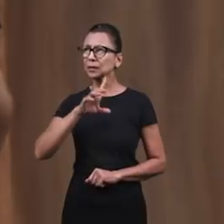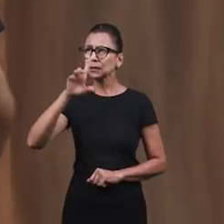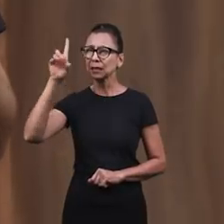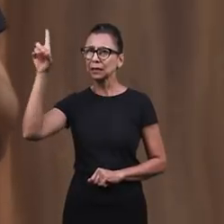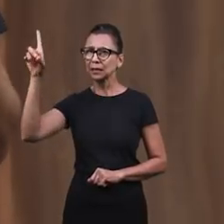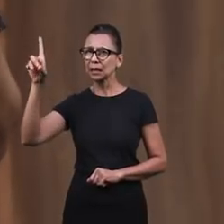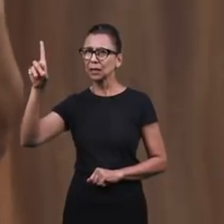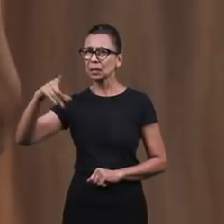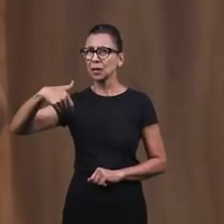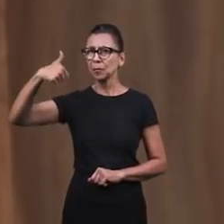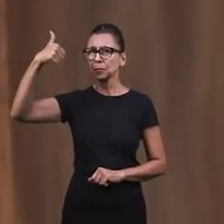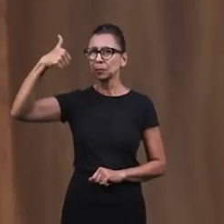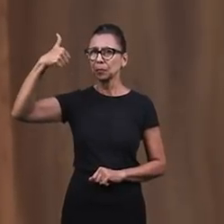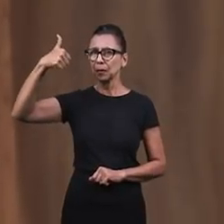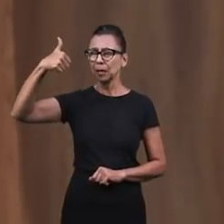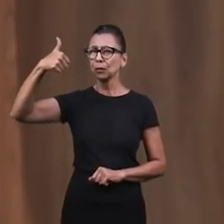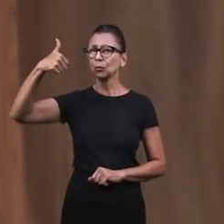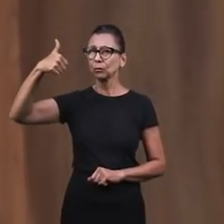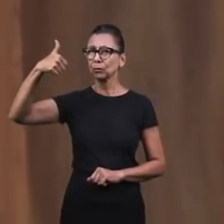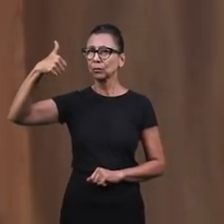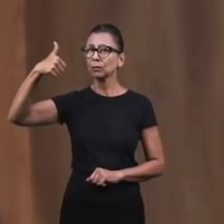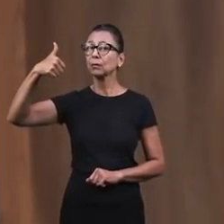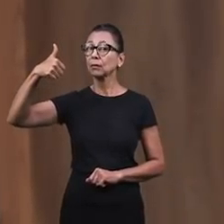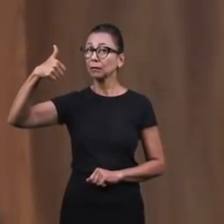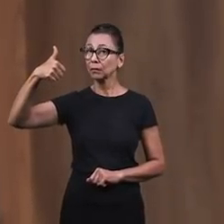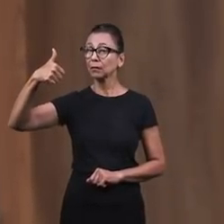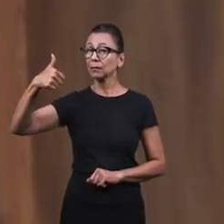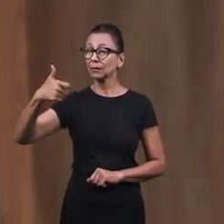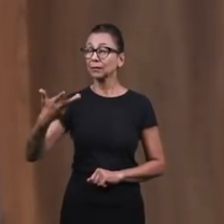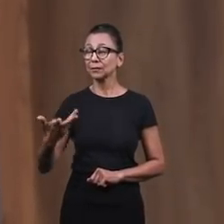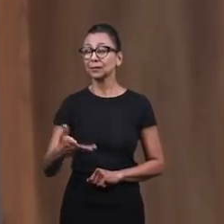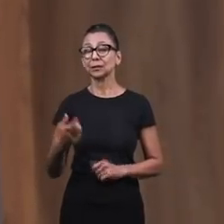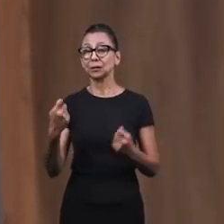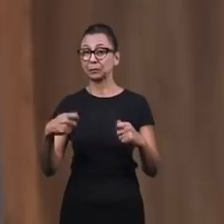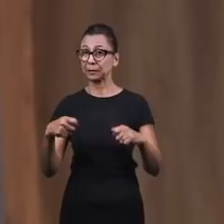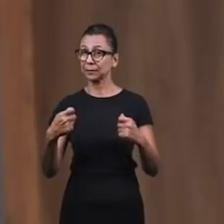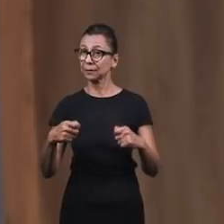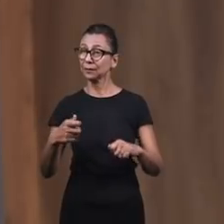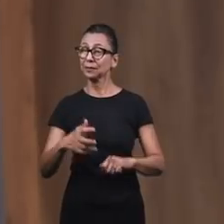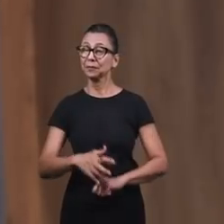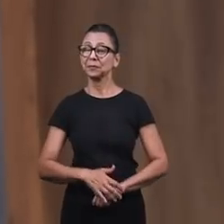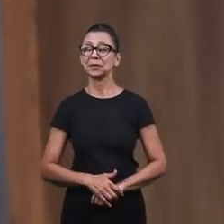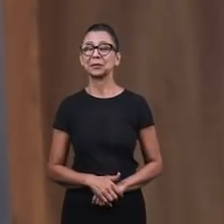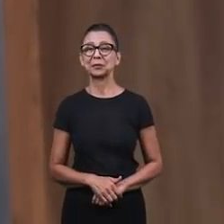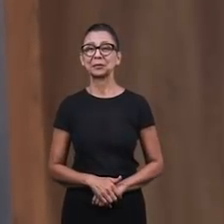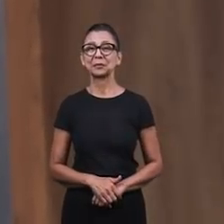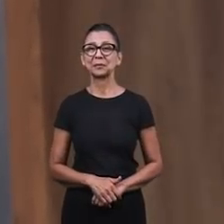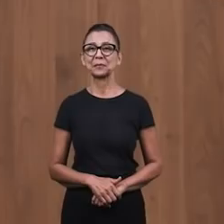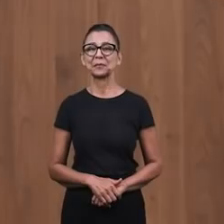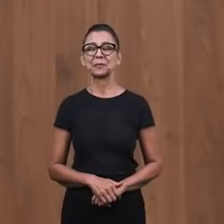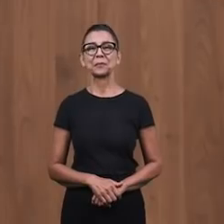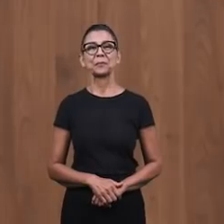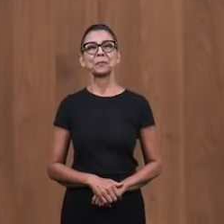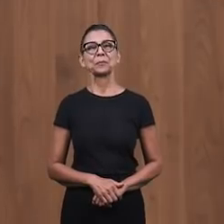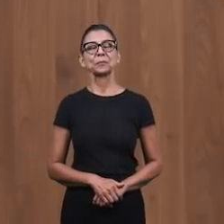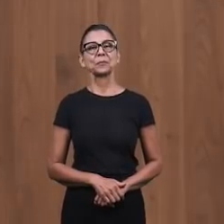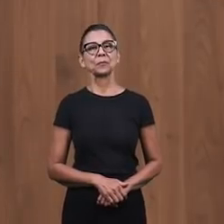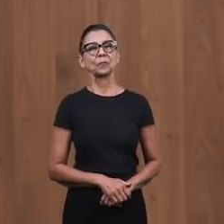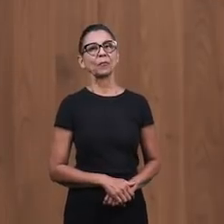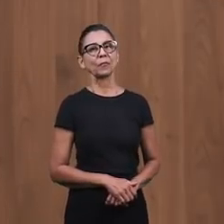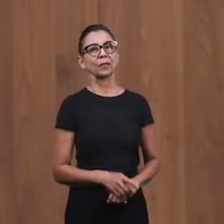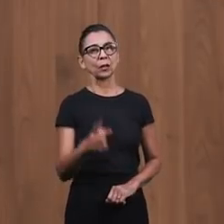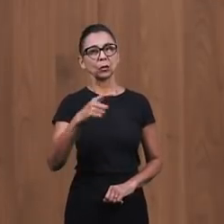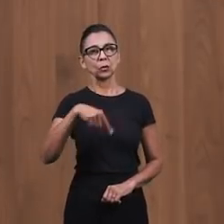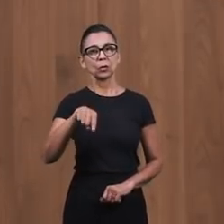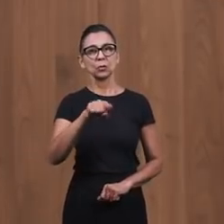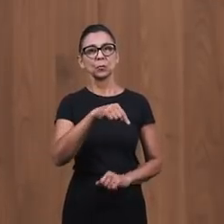que tudo, colocando Ele em primeiro lugar na nossa vida? Porque é assim que nós devemos fazer. Que possamos